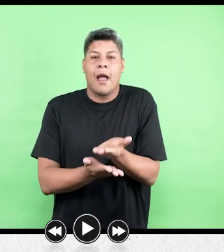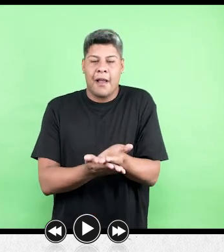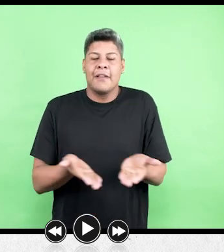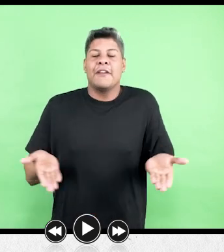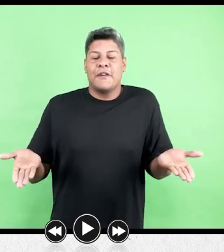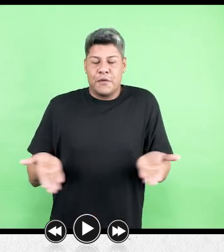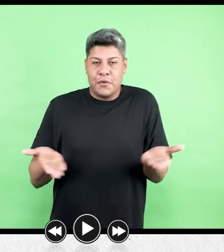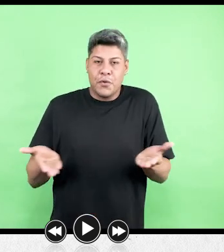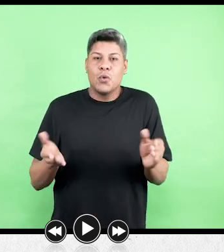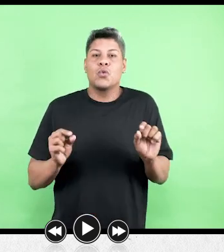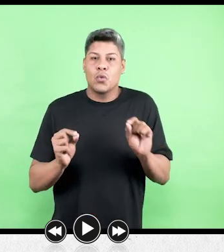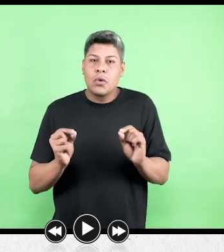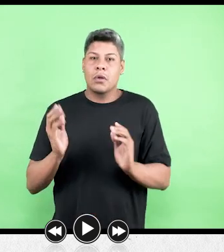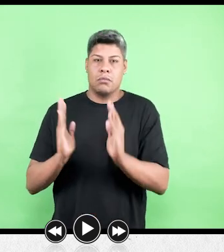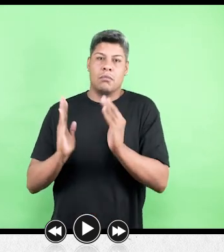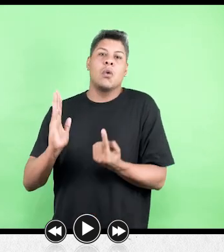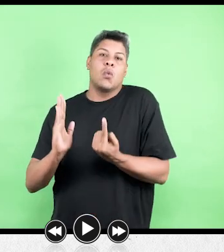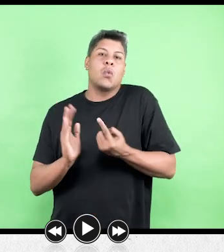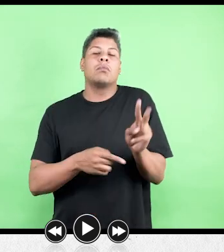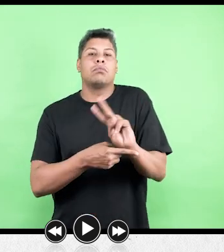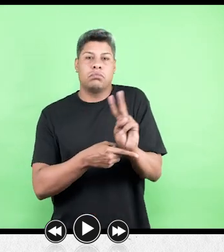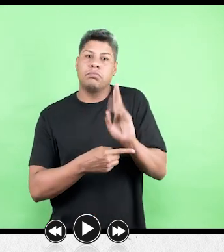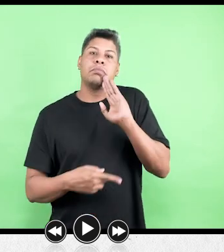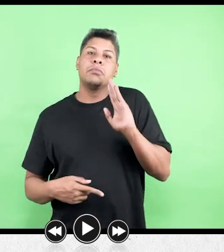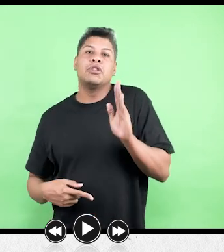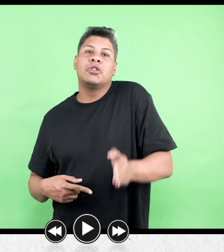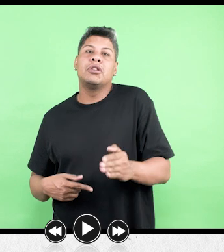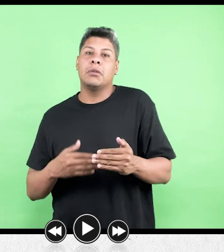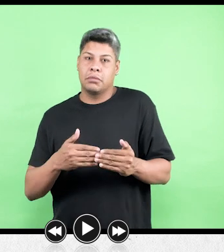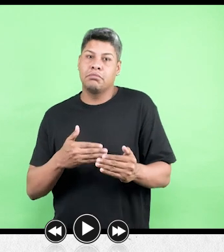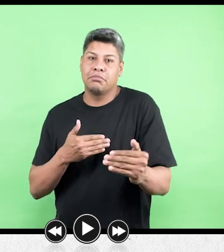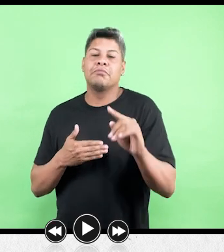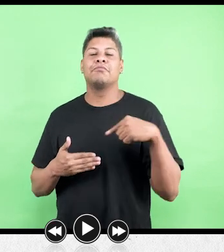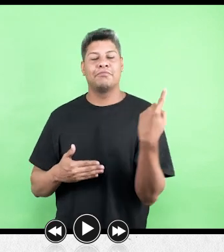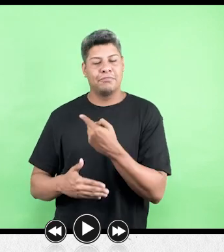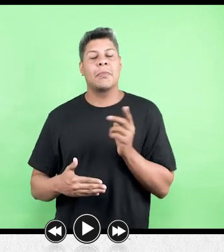hoje, que vai ser a parte 1, então, da fiscalização direta, e na sequência a gente